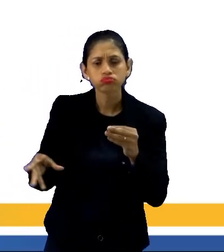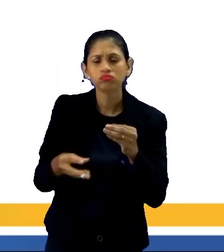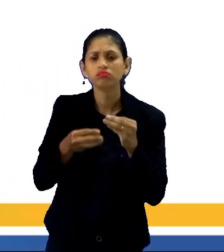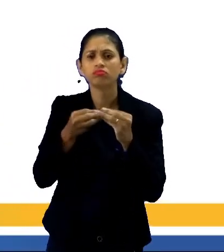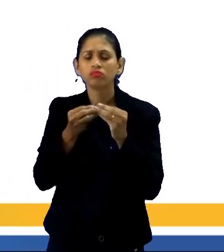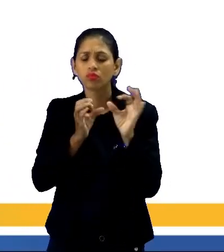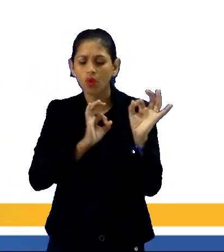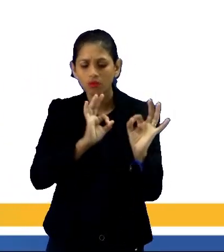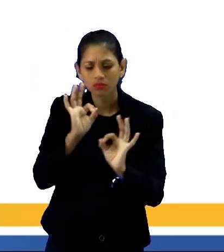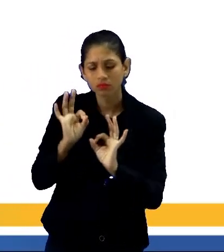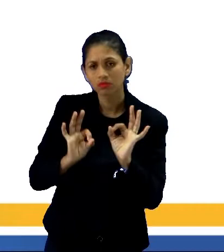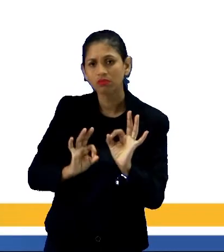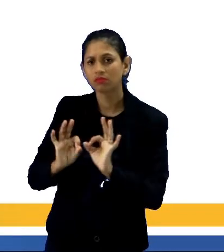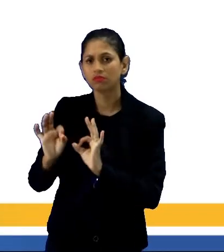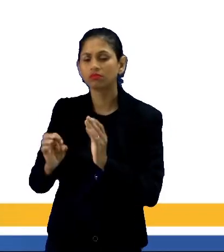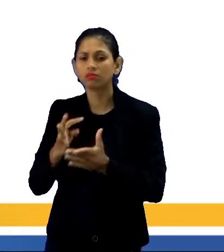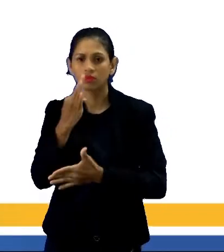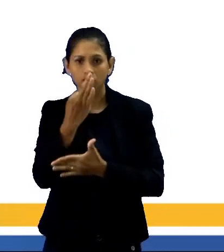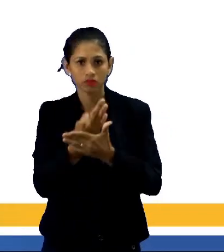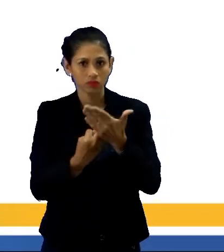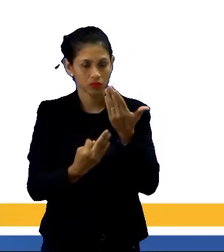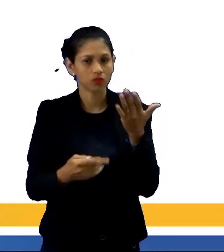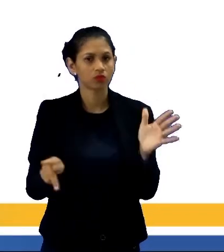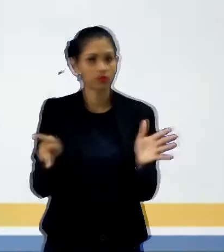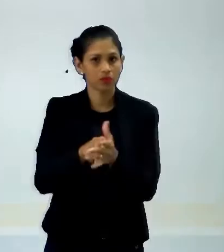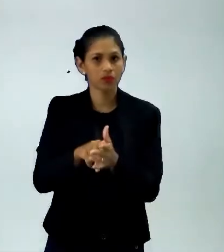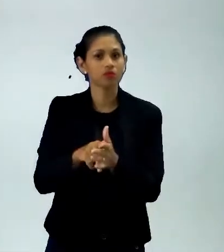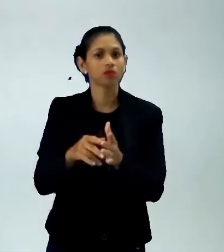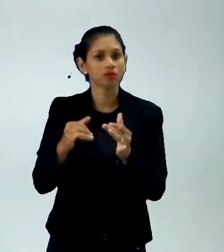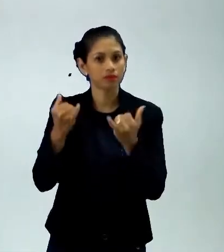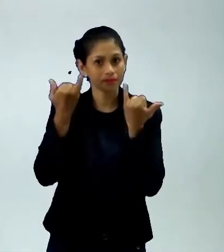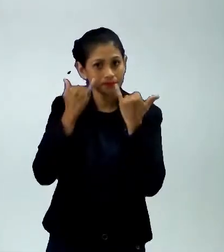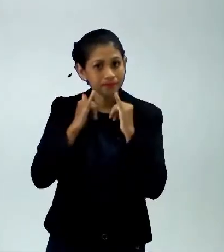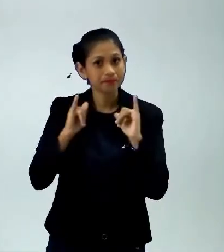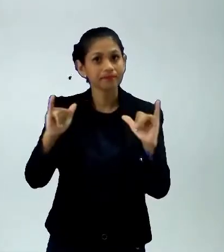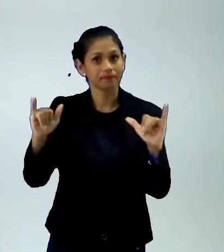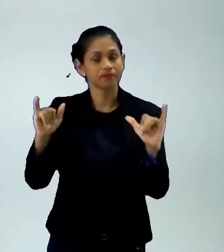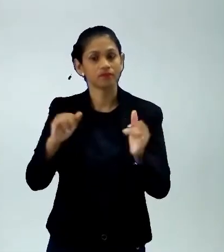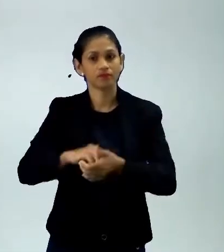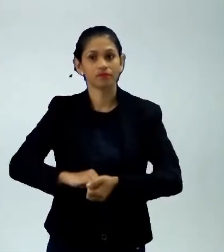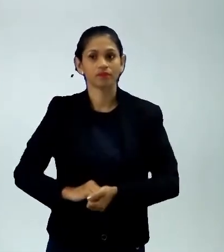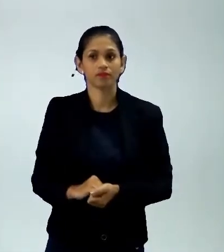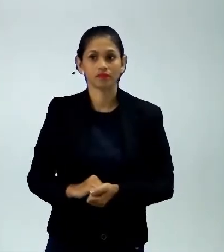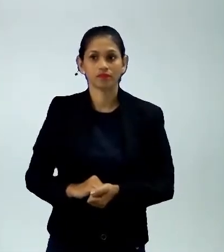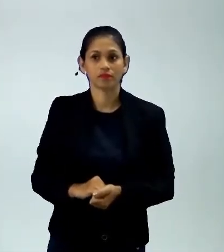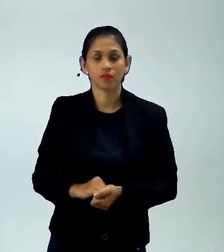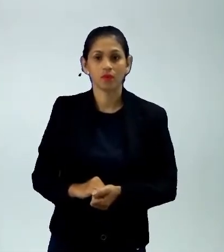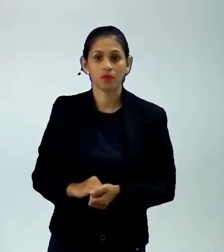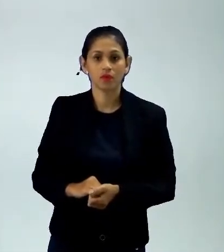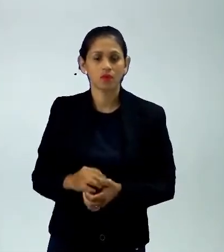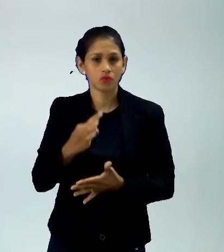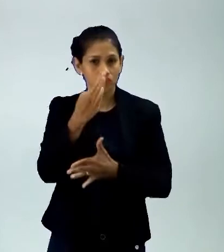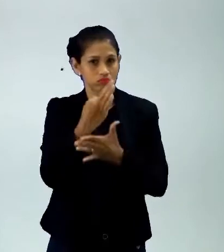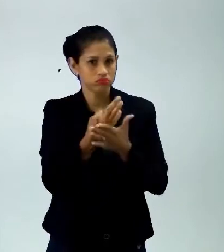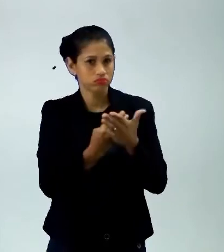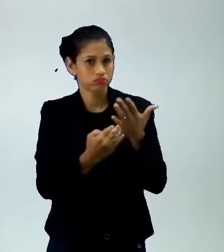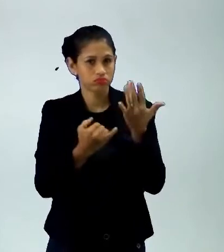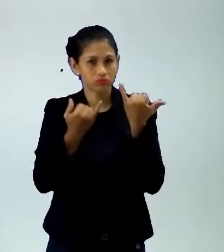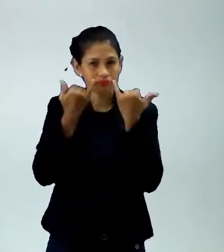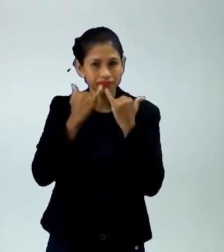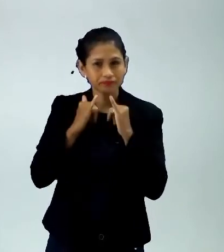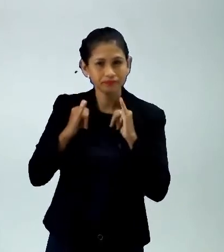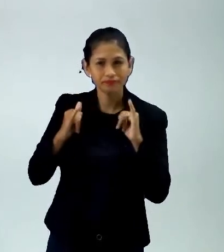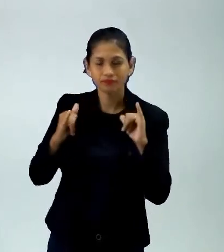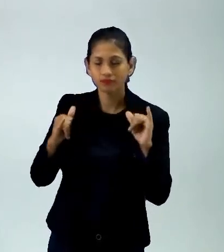como se organizam os textos publicitários. Gente, os textos publicitários, eles não têm uma